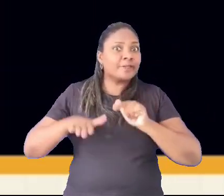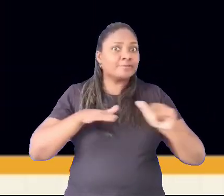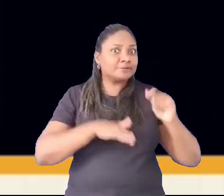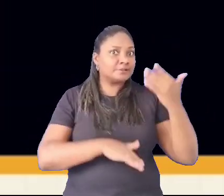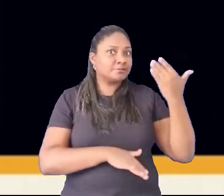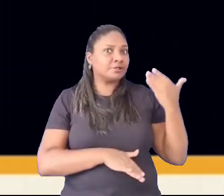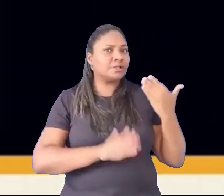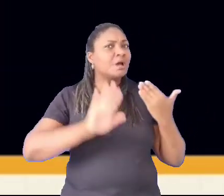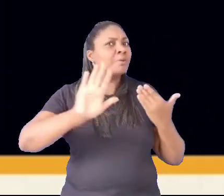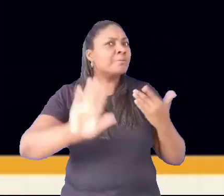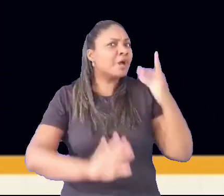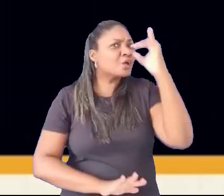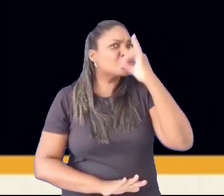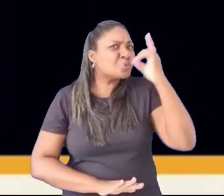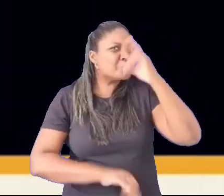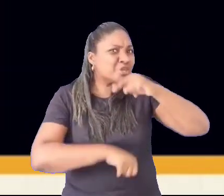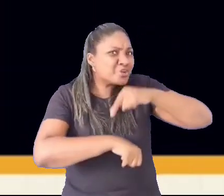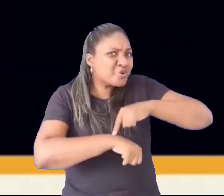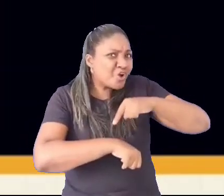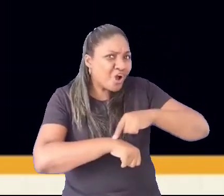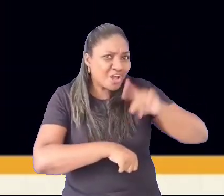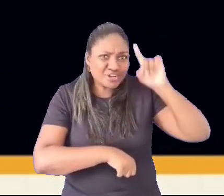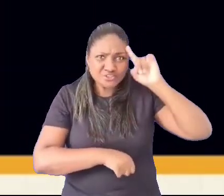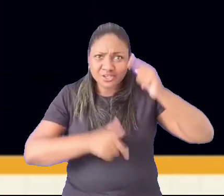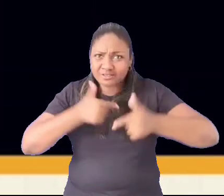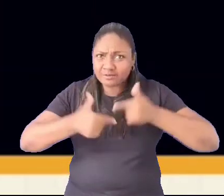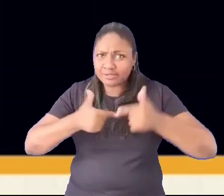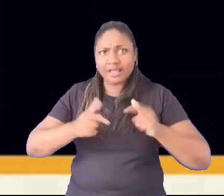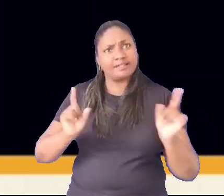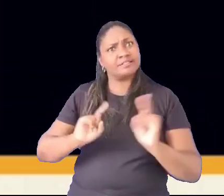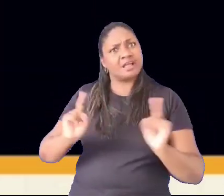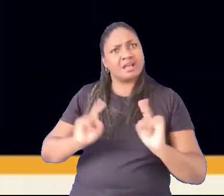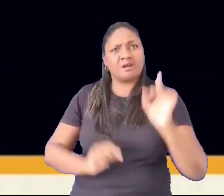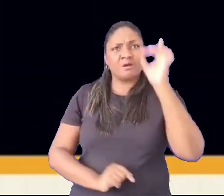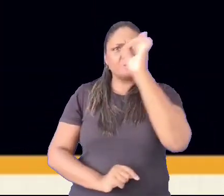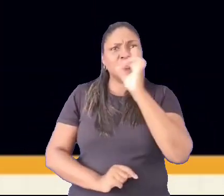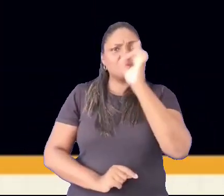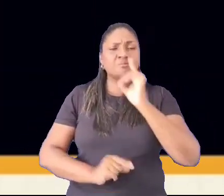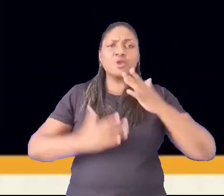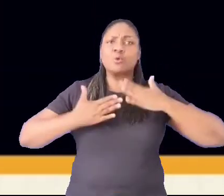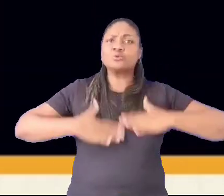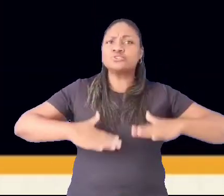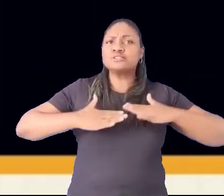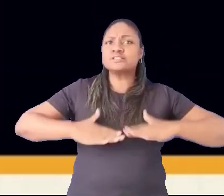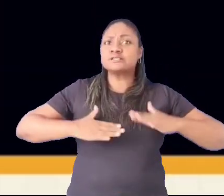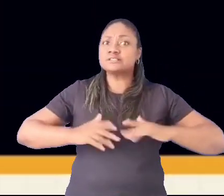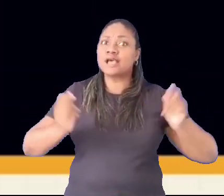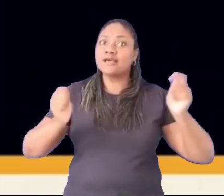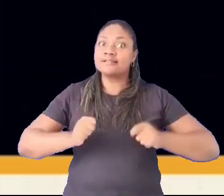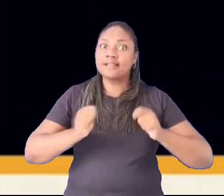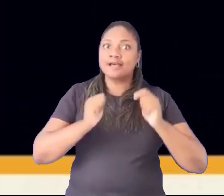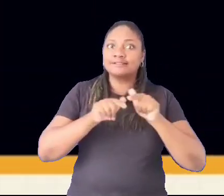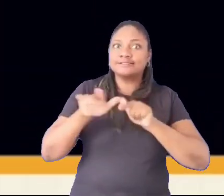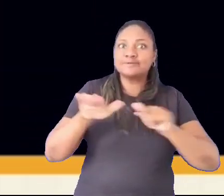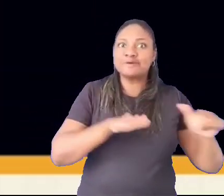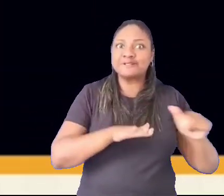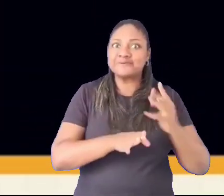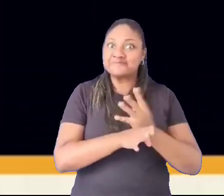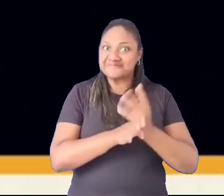última semana. Mas domingo não é dia de fazer isso, né? Domingo é dia de todo mundo descansar para aguentar firme na semana.